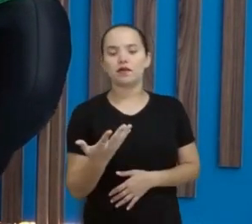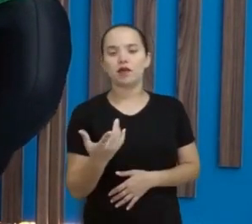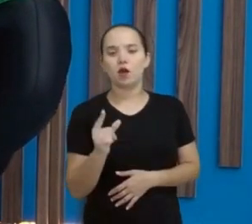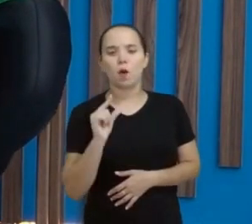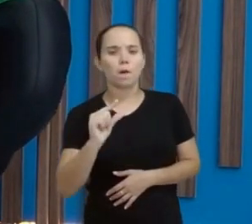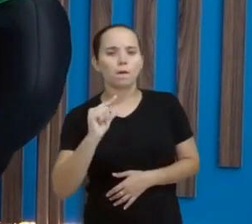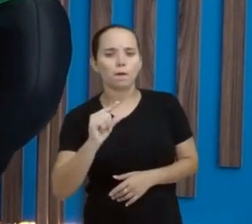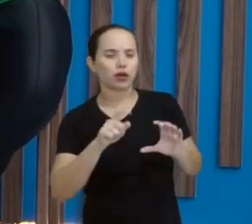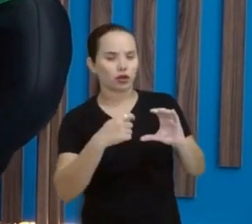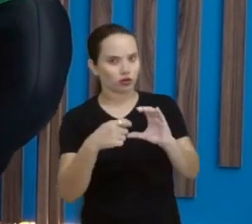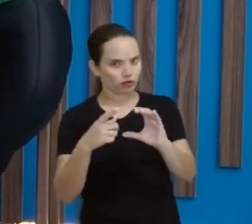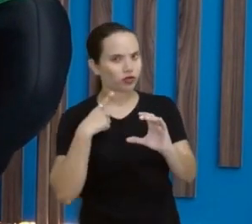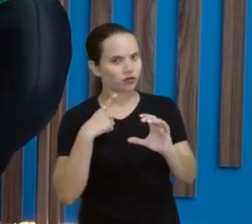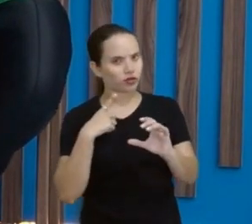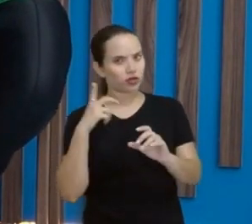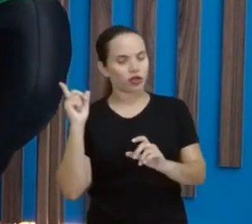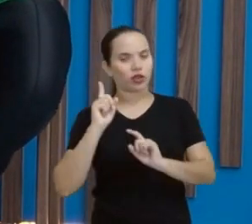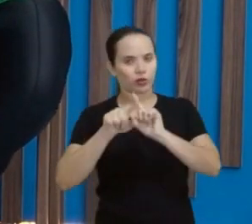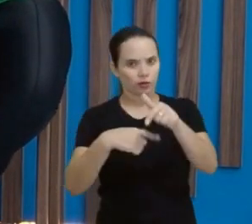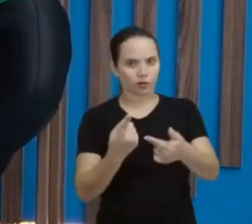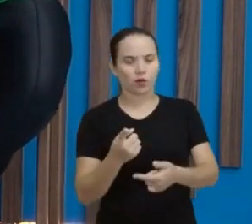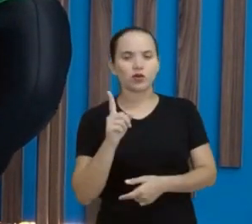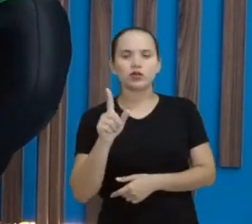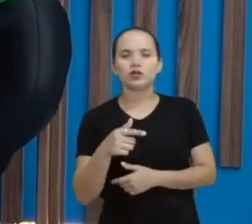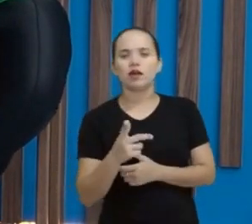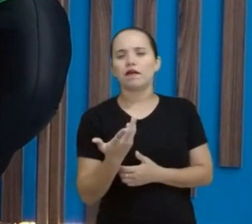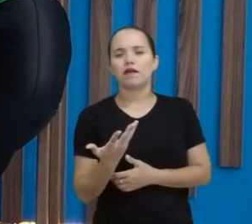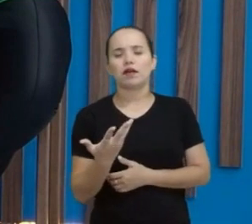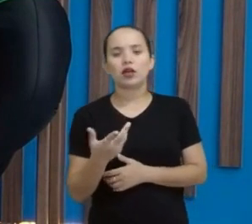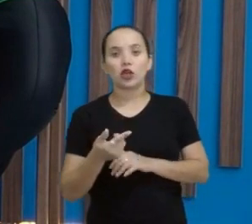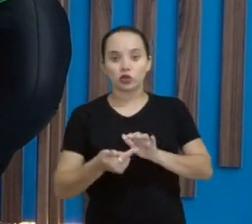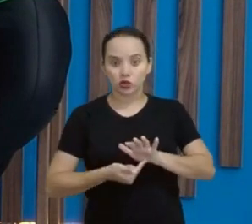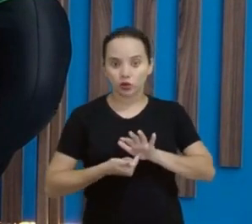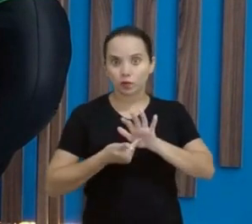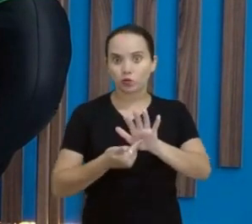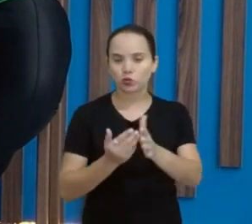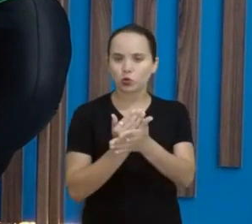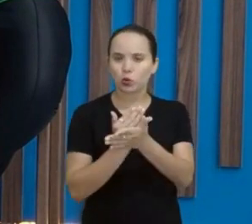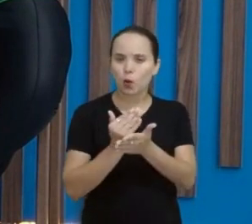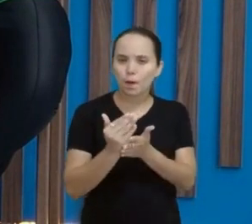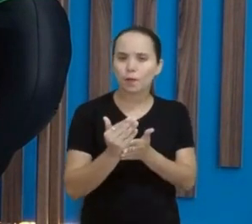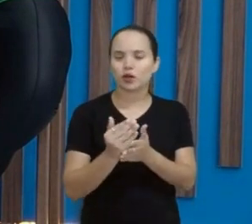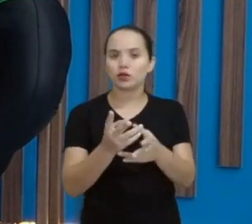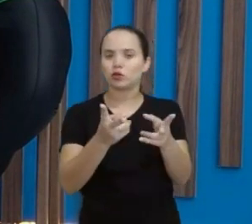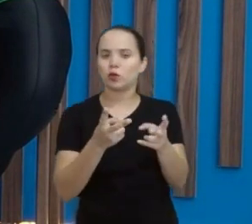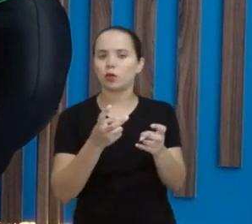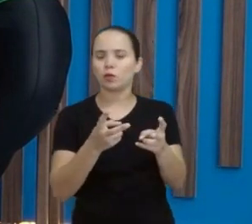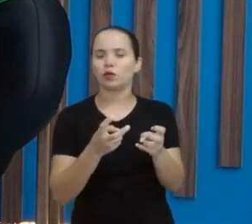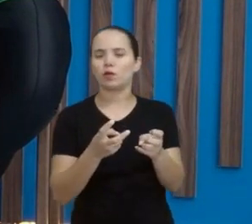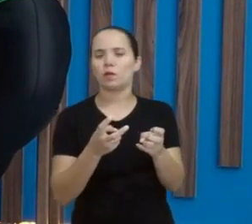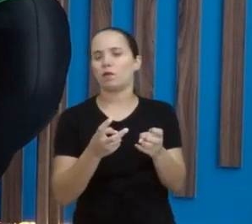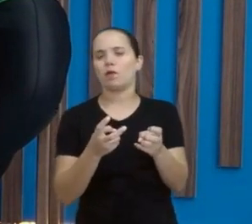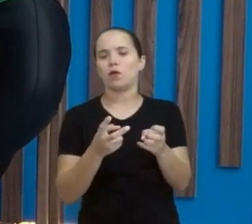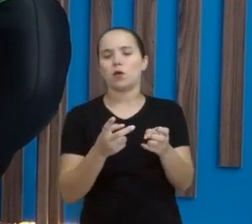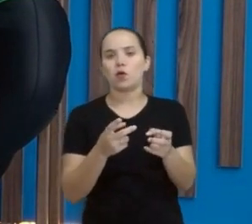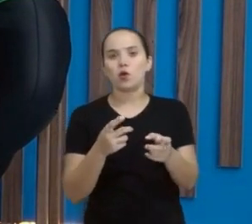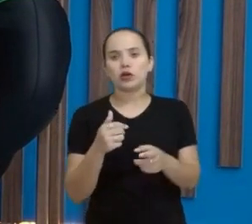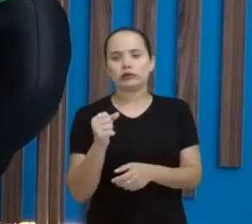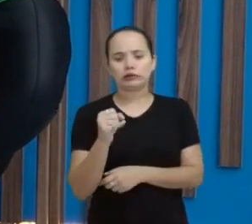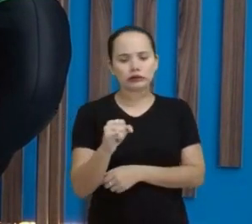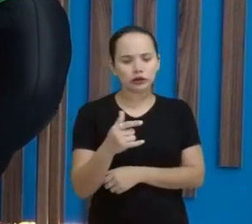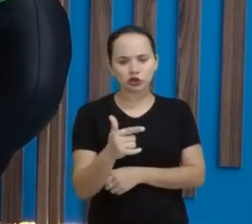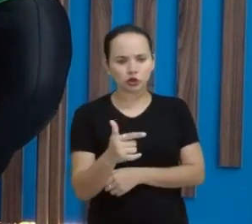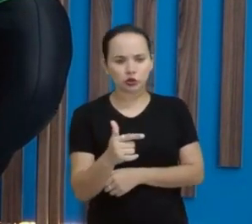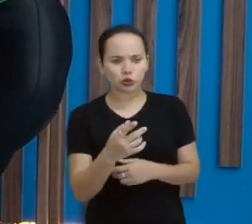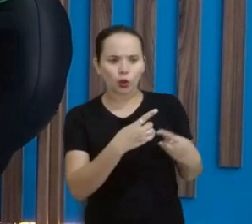pequeno vídeo que a gente vai ver daqui a pouco, é aquela coisa que quando a gente iniciou, Carla, a gente percebia que quando a gente não tem uma